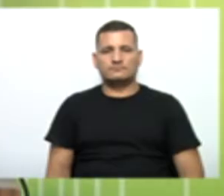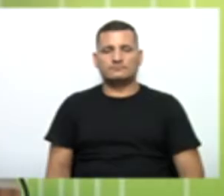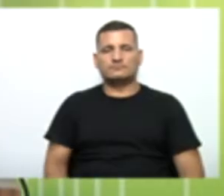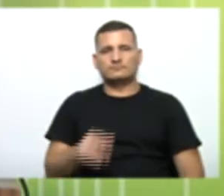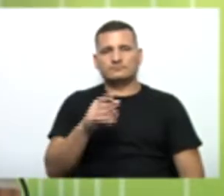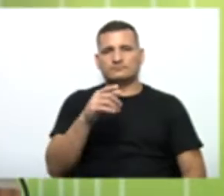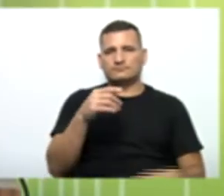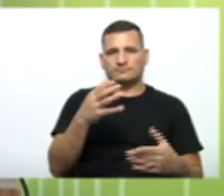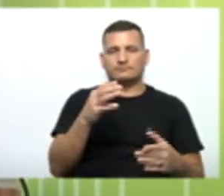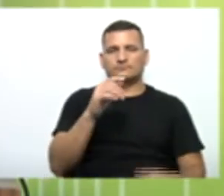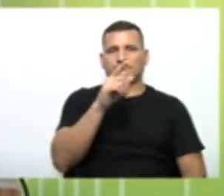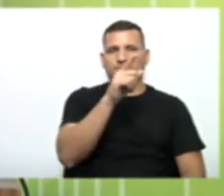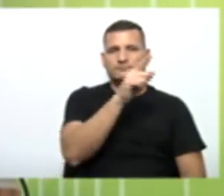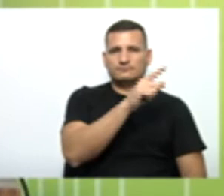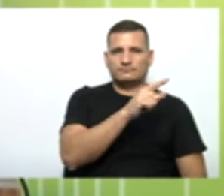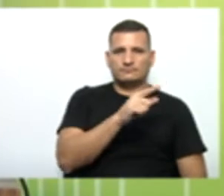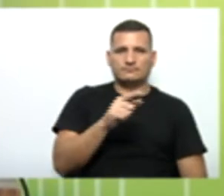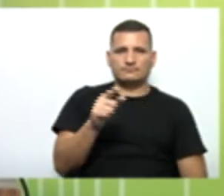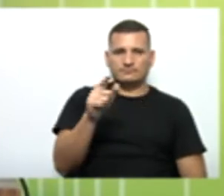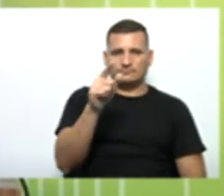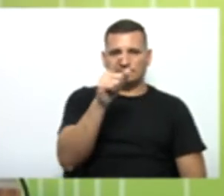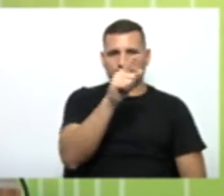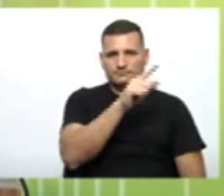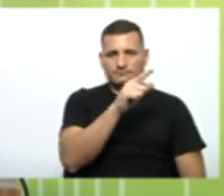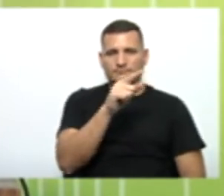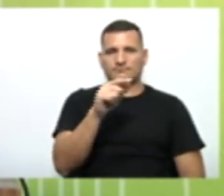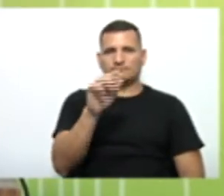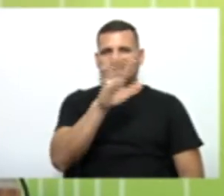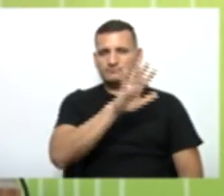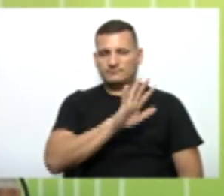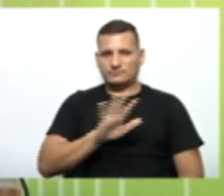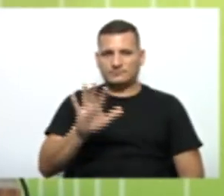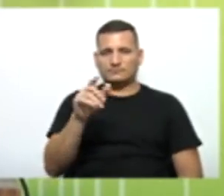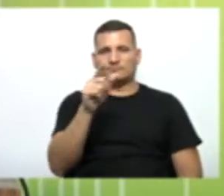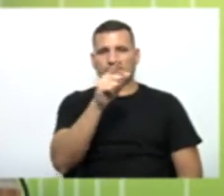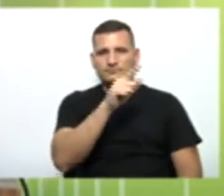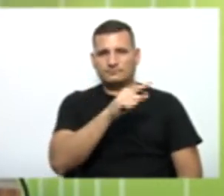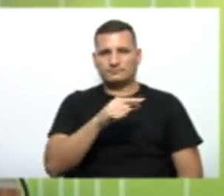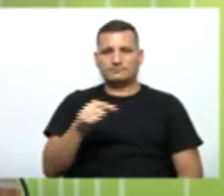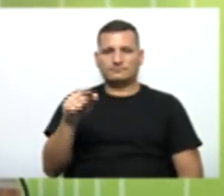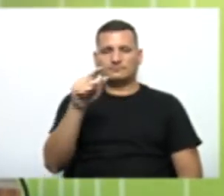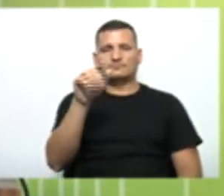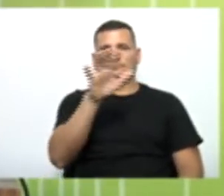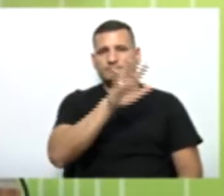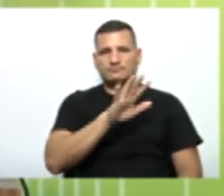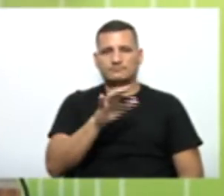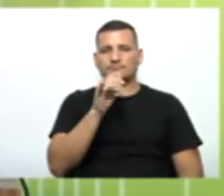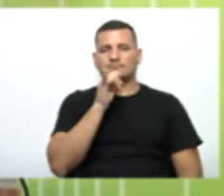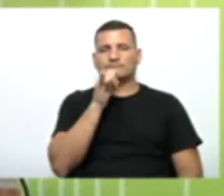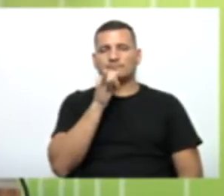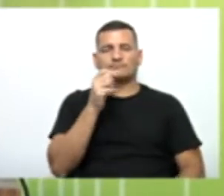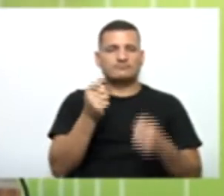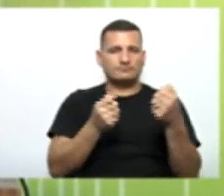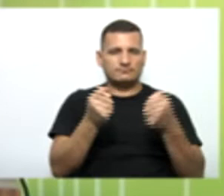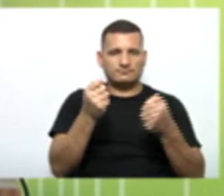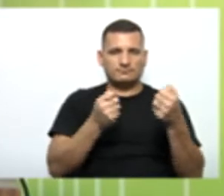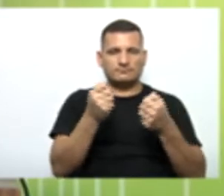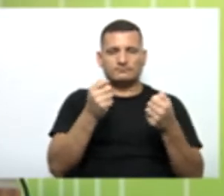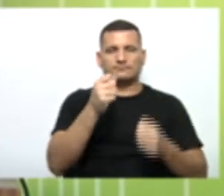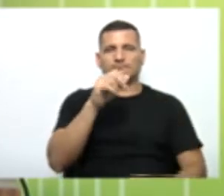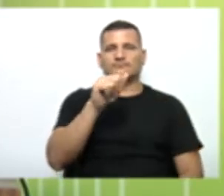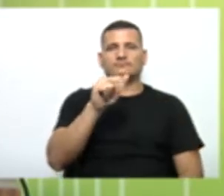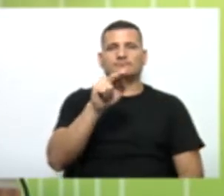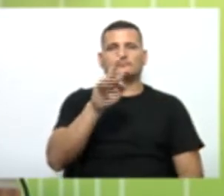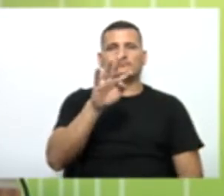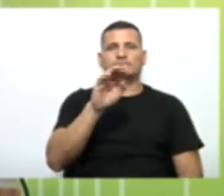um caso de uso geral. Geral. Por exemplo, automóveis, não é isso? Automóveis. Aí